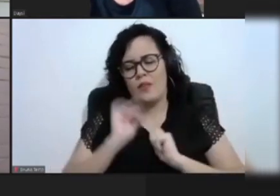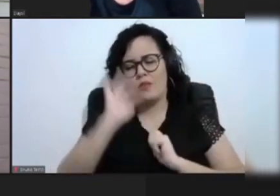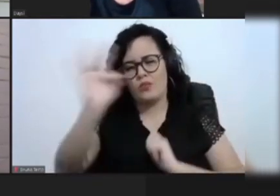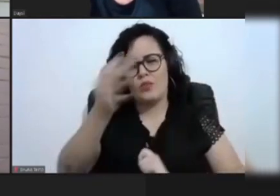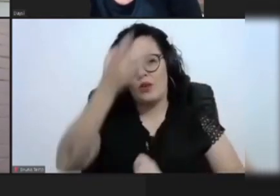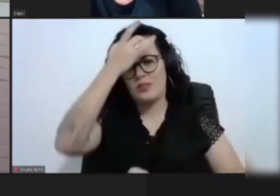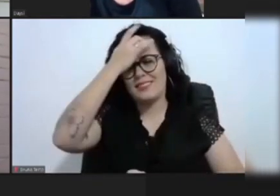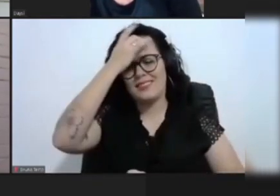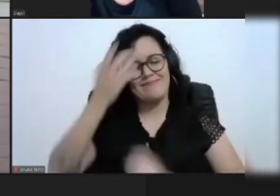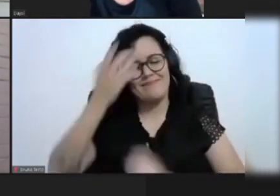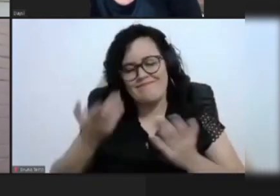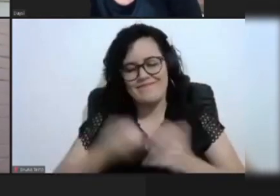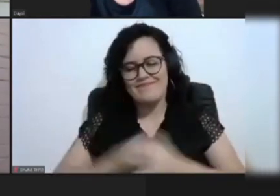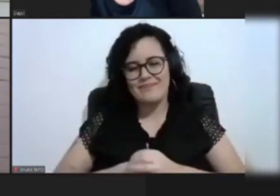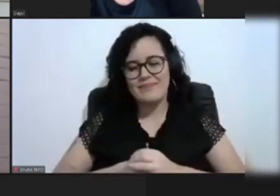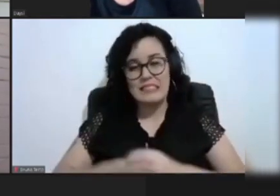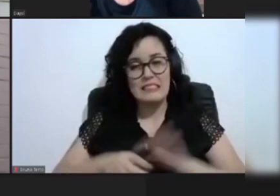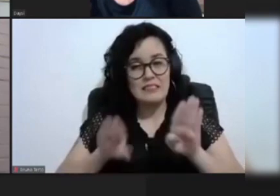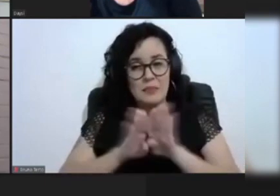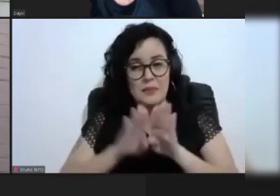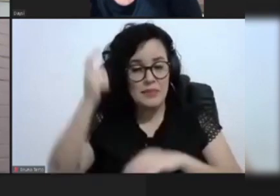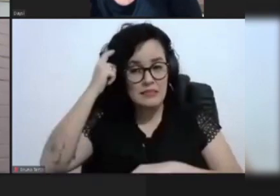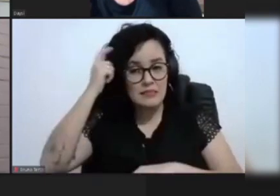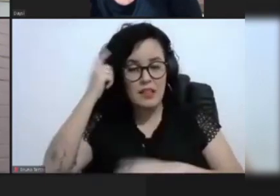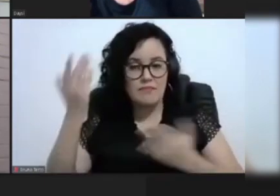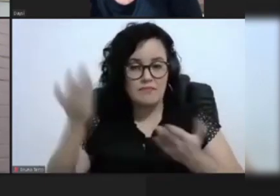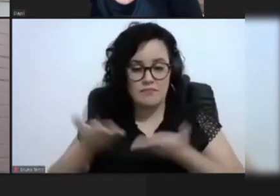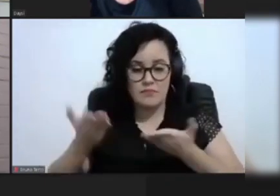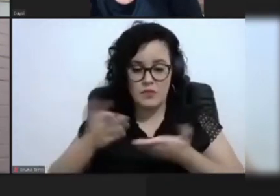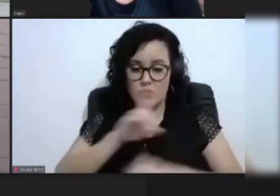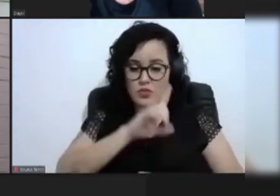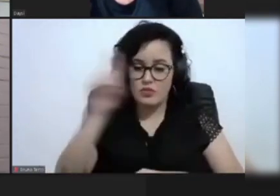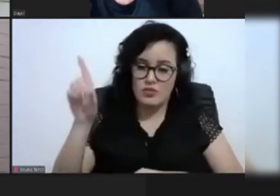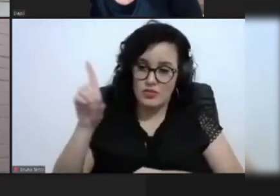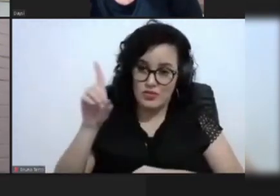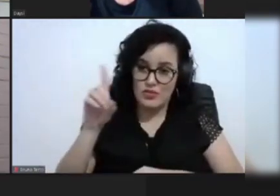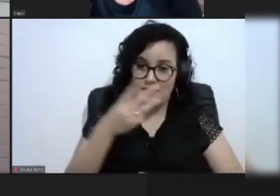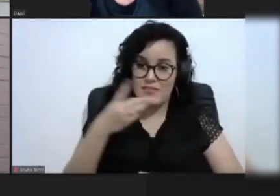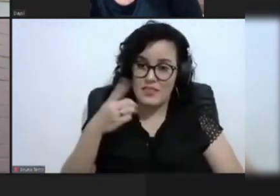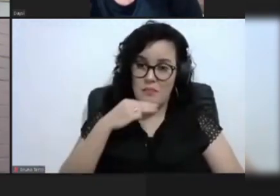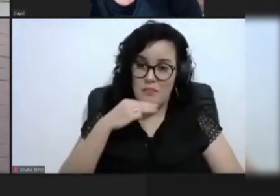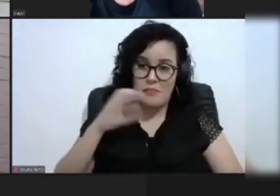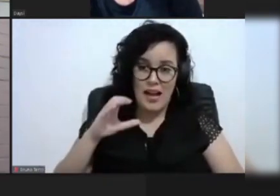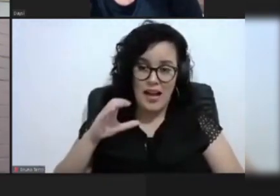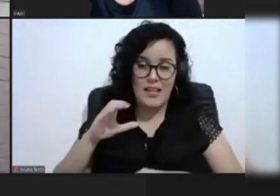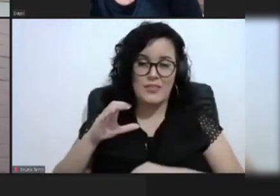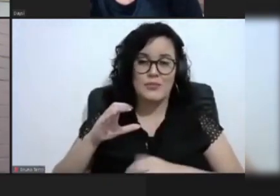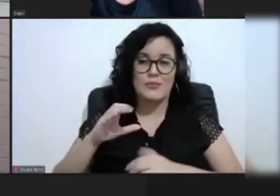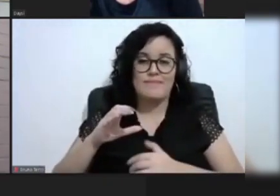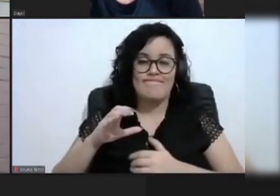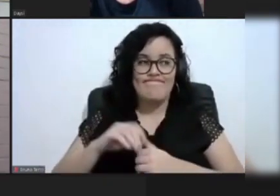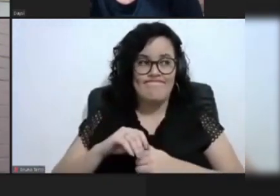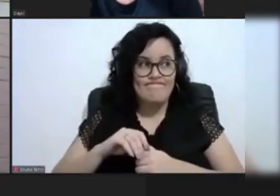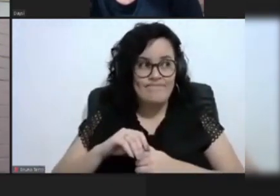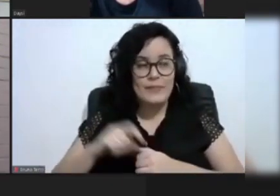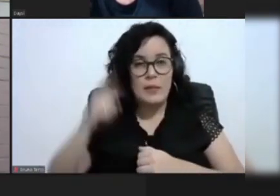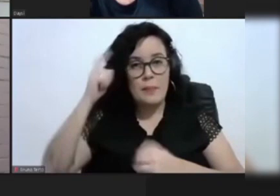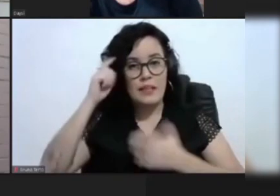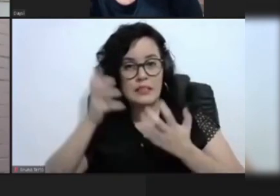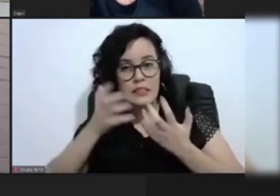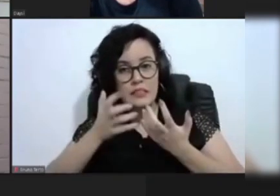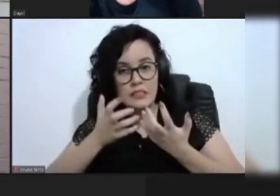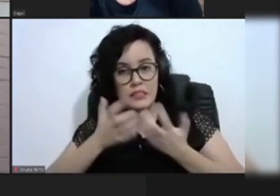E é isso, né, e pensando aí nessa data significativa, dia 31 de março, pensando que não seja